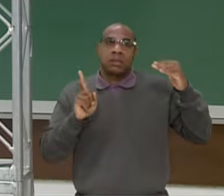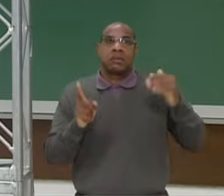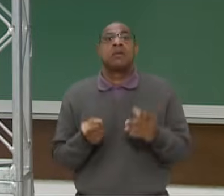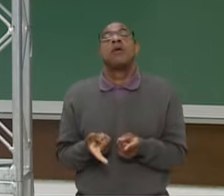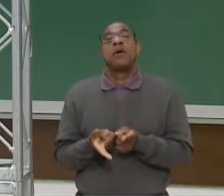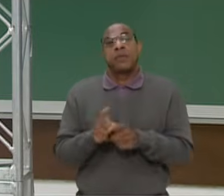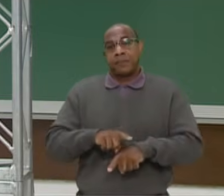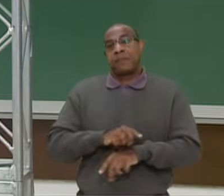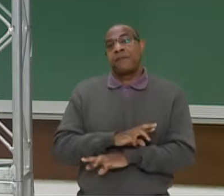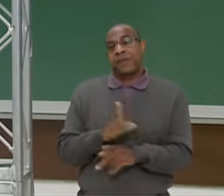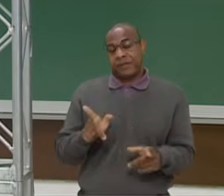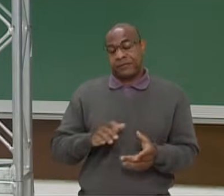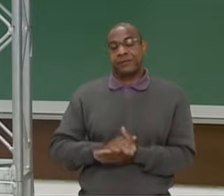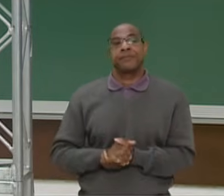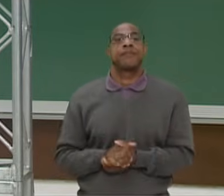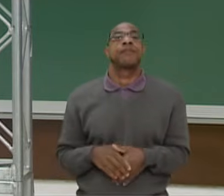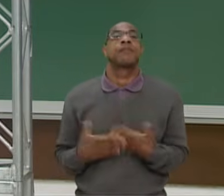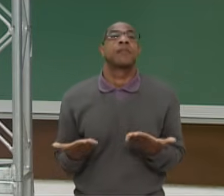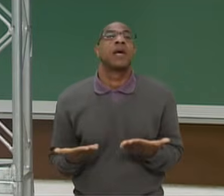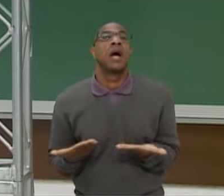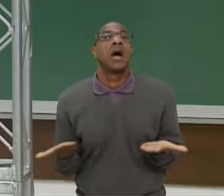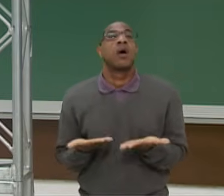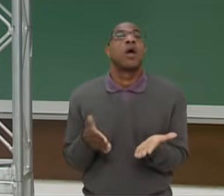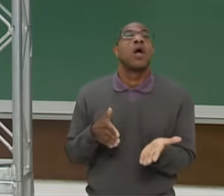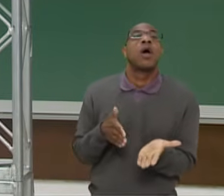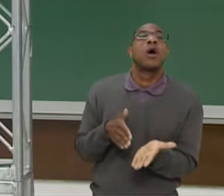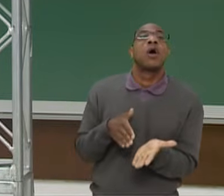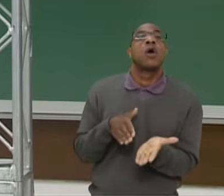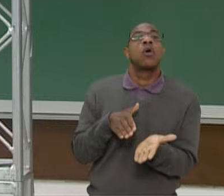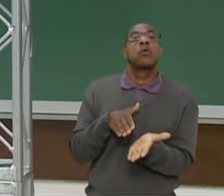contrário. E agora a gente vai entrar em consumo e